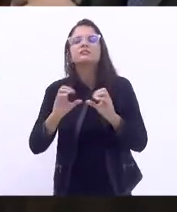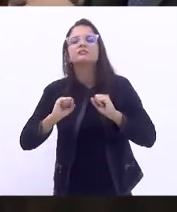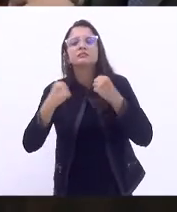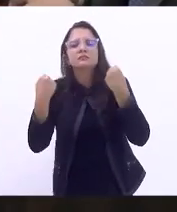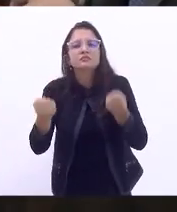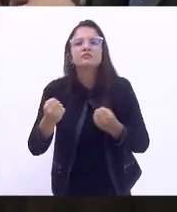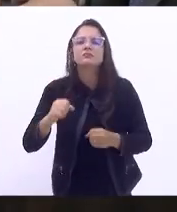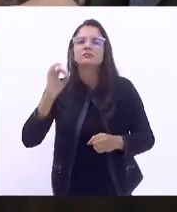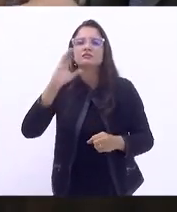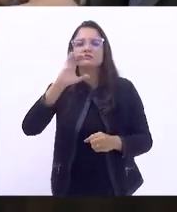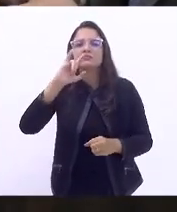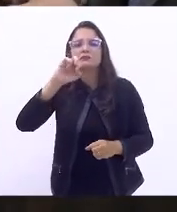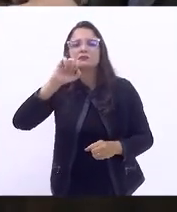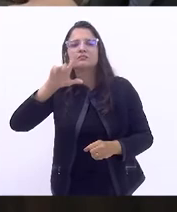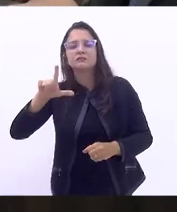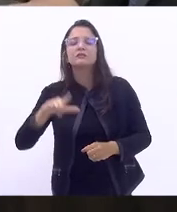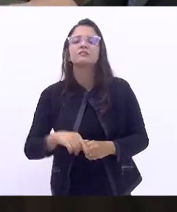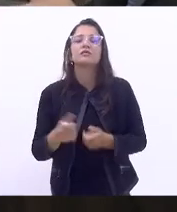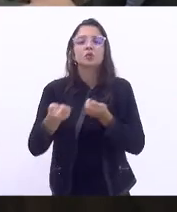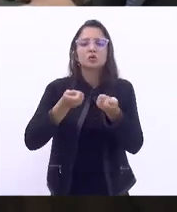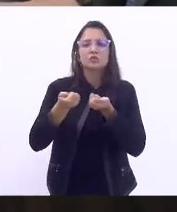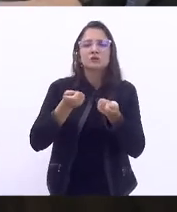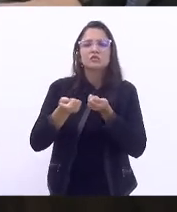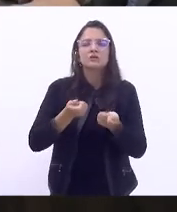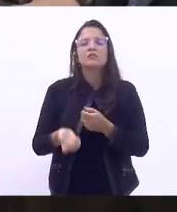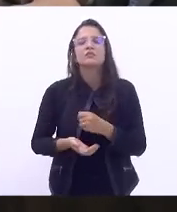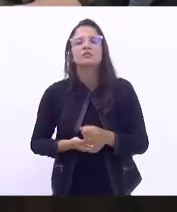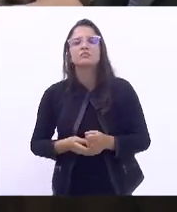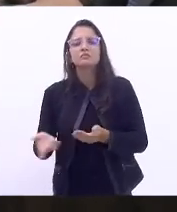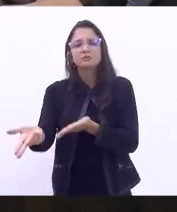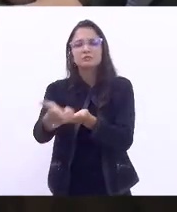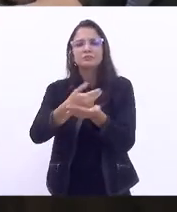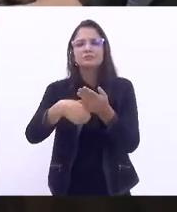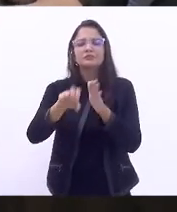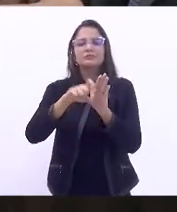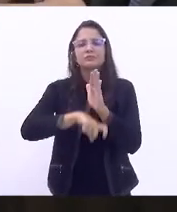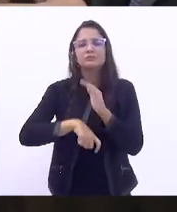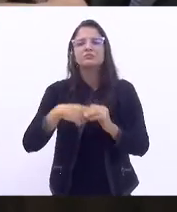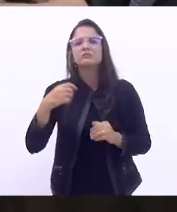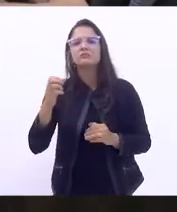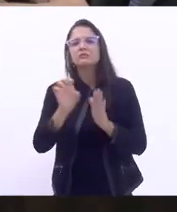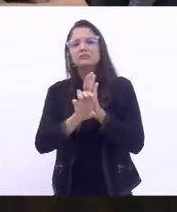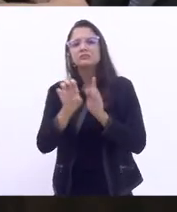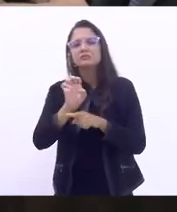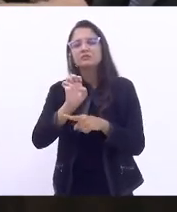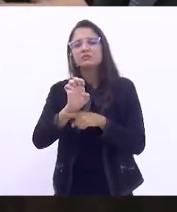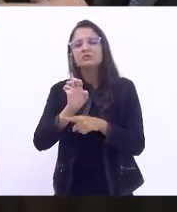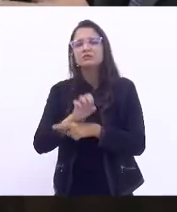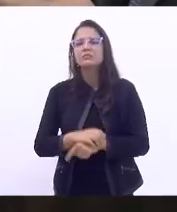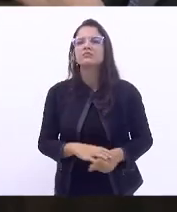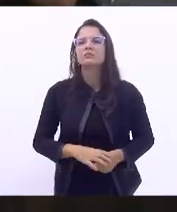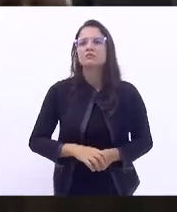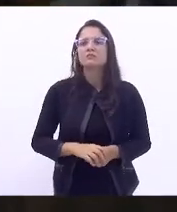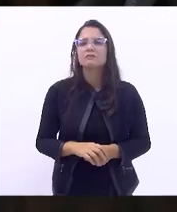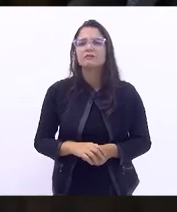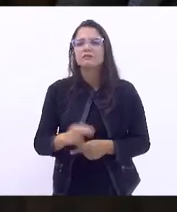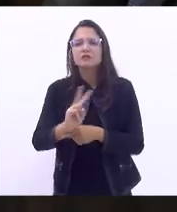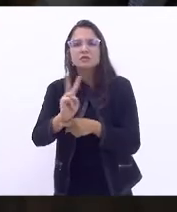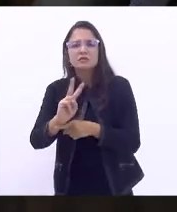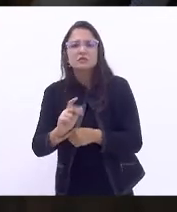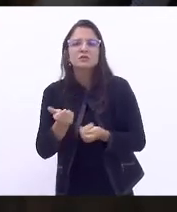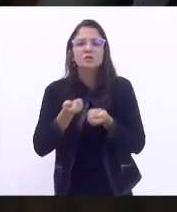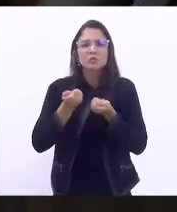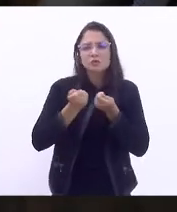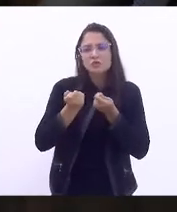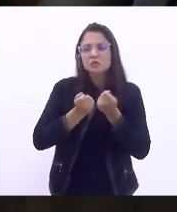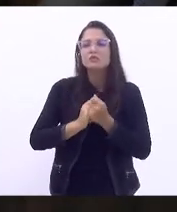Tributação, Controle e Arrecadação Estadual, Fiscalização dos Tributos Estaduais e de Orçamento, Finanças, Fiscalização Financeira e Controle, para emitir parecer pela Comissão